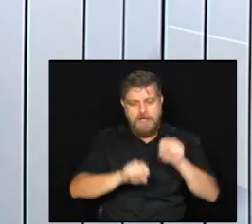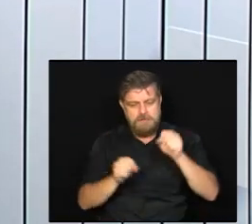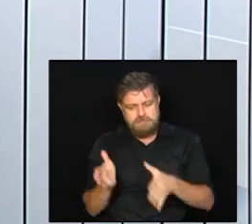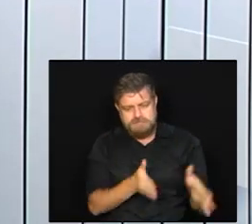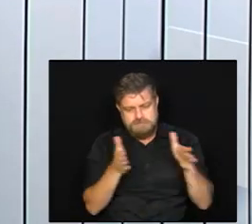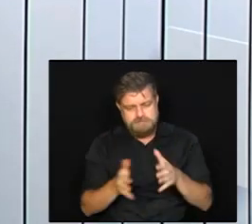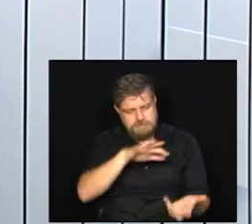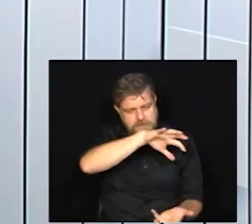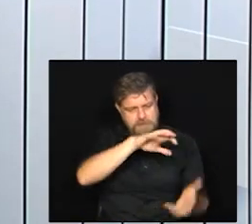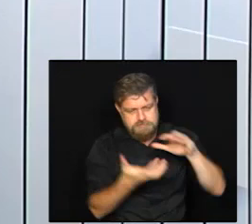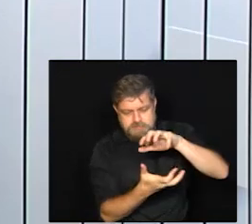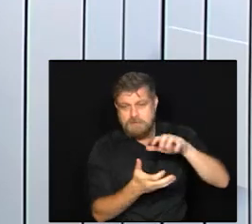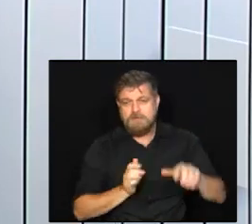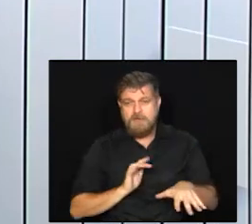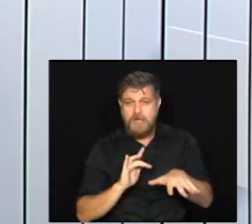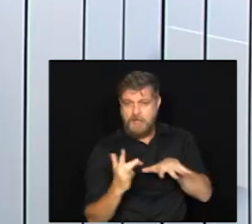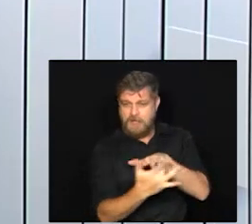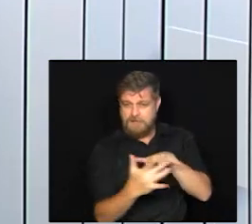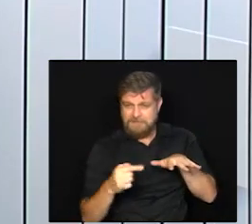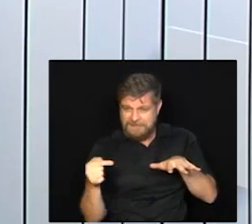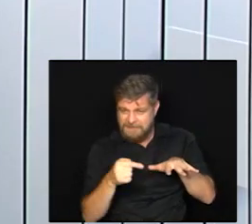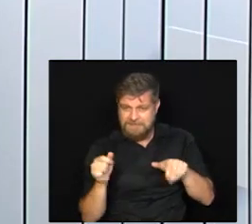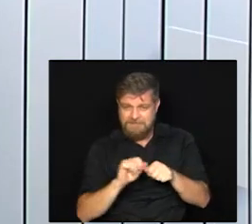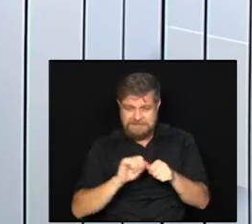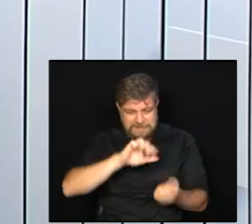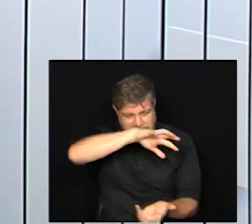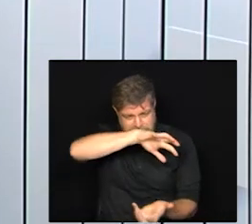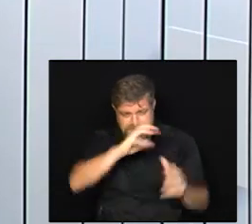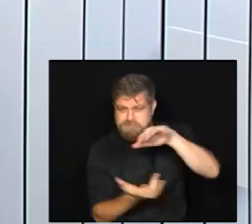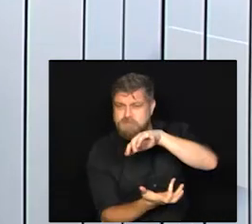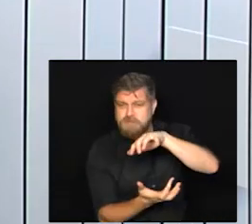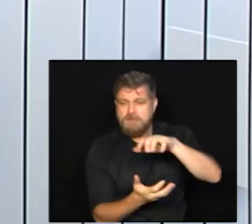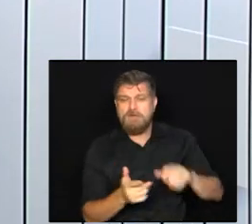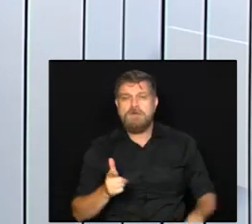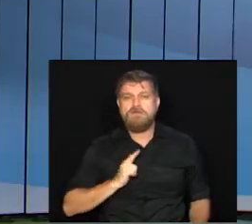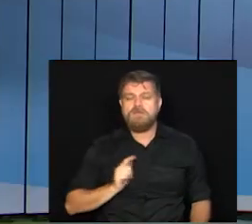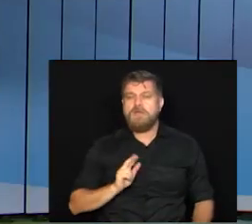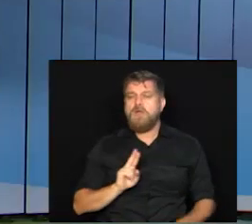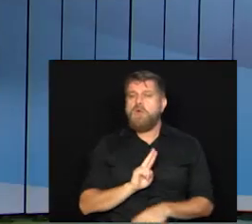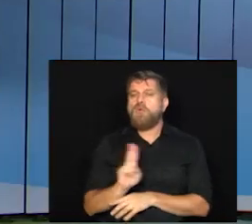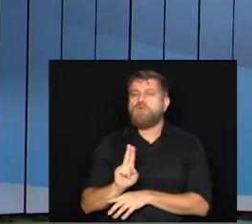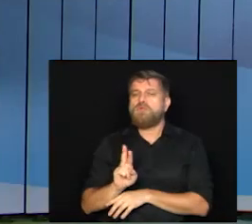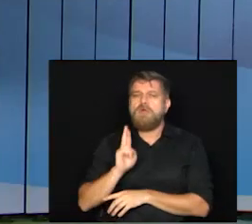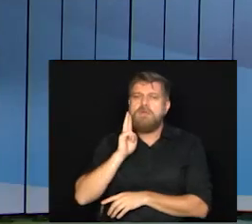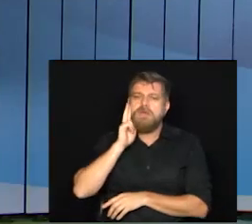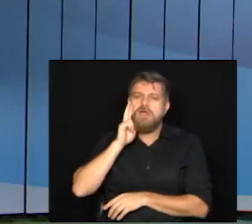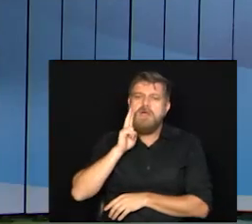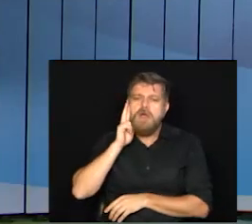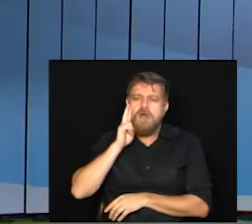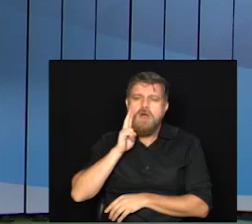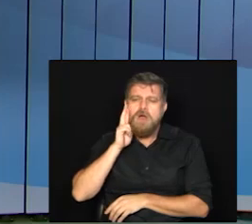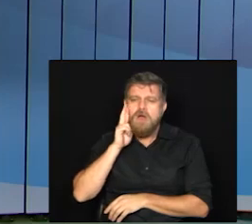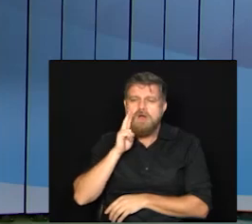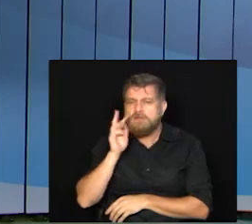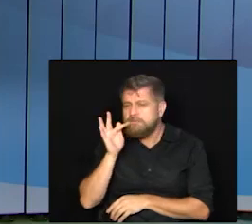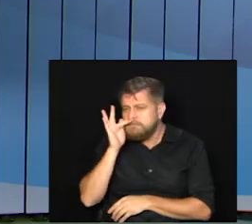em rede social, a gente sempre fala, a gente precisa fazer revolução. E aí o nome Rosa é um